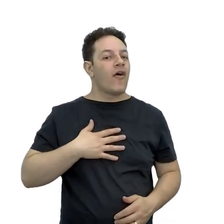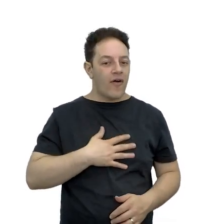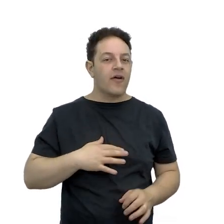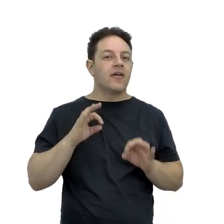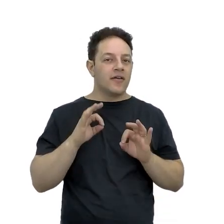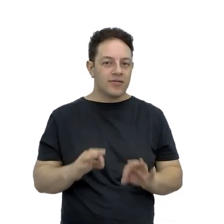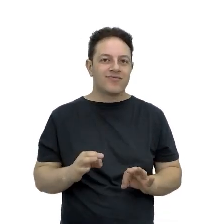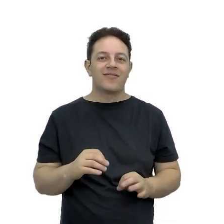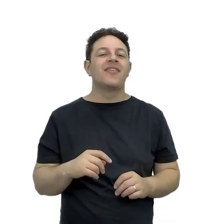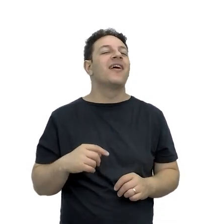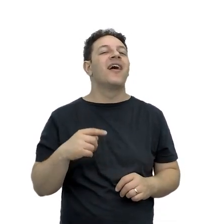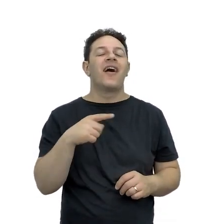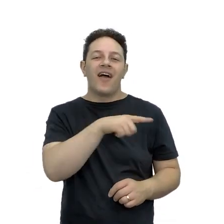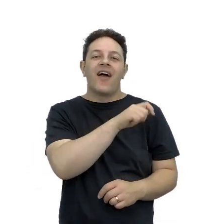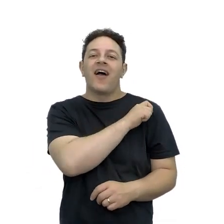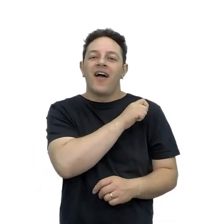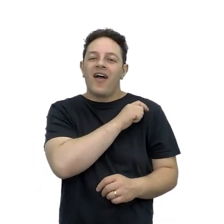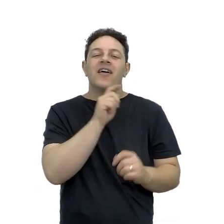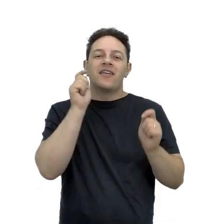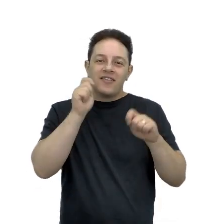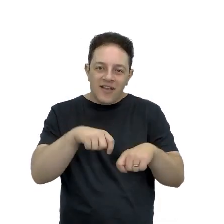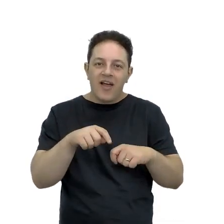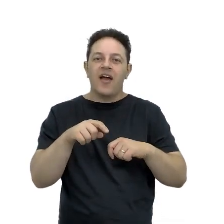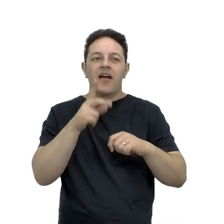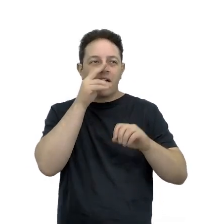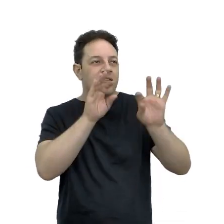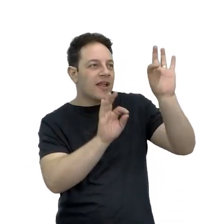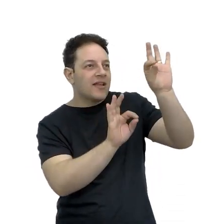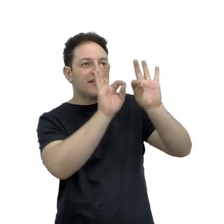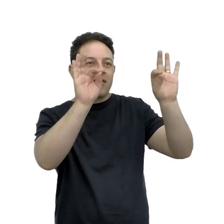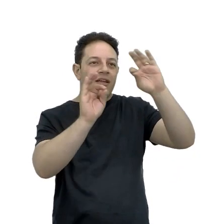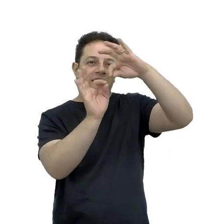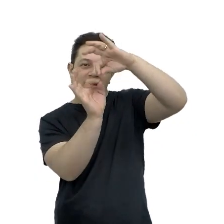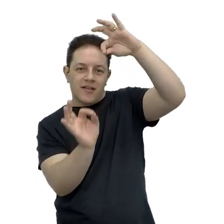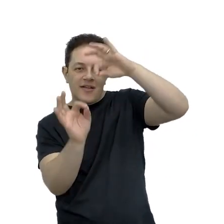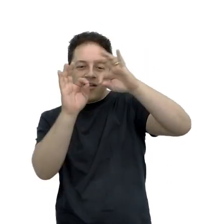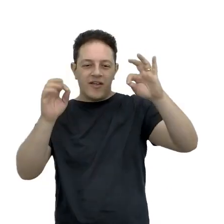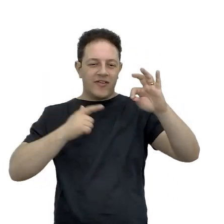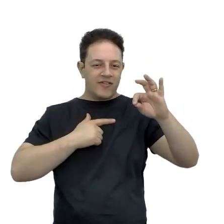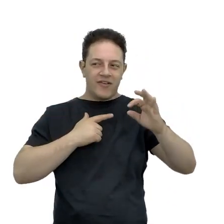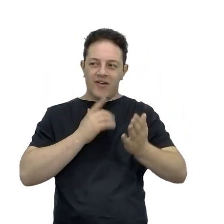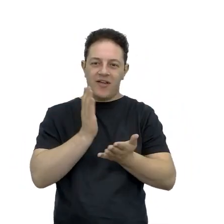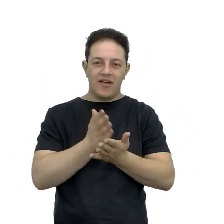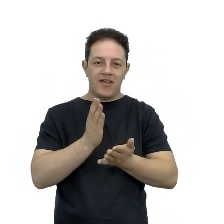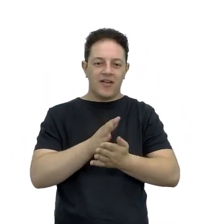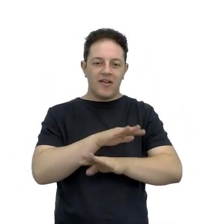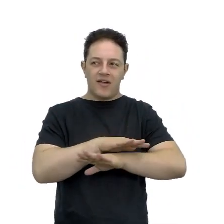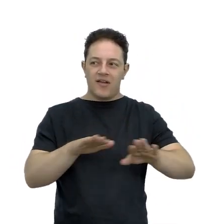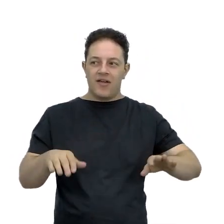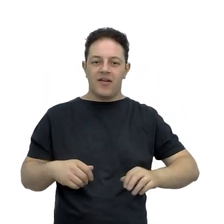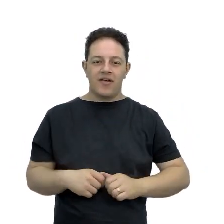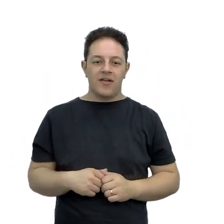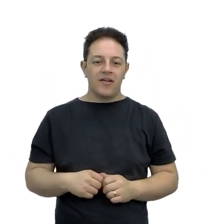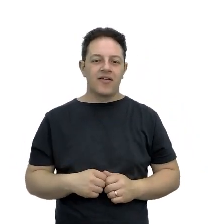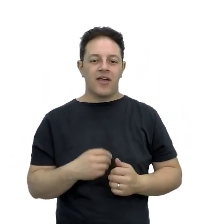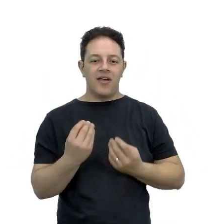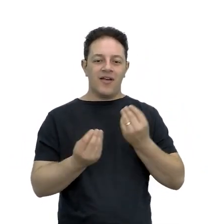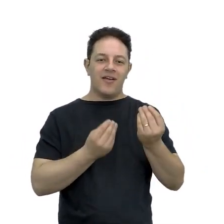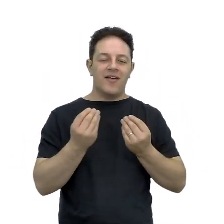ele vai conseguir transpor aquela barreira do desenho feio, né? Que às vezes a gente tem essa